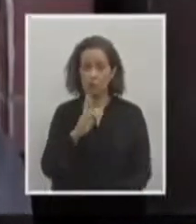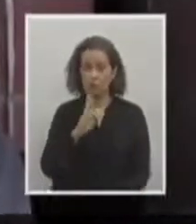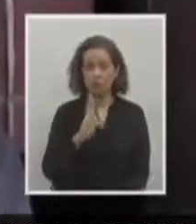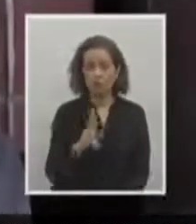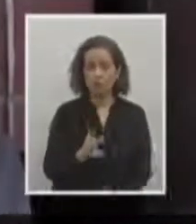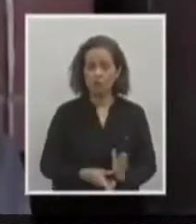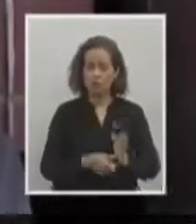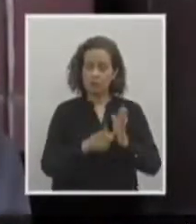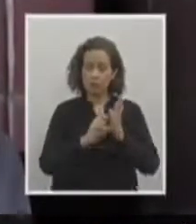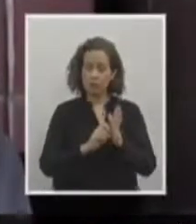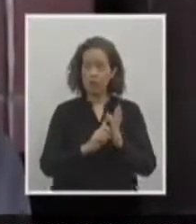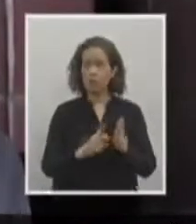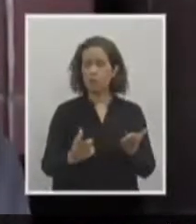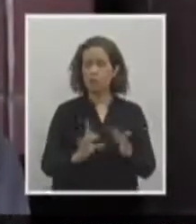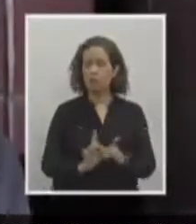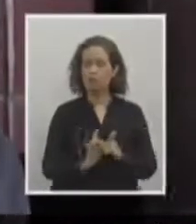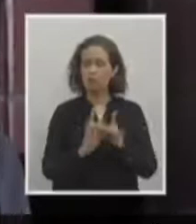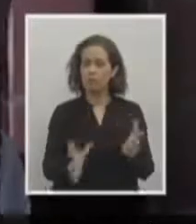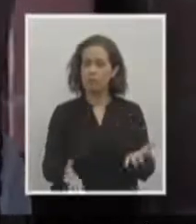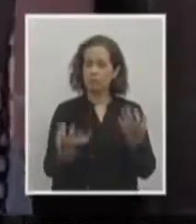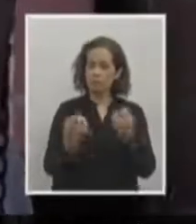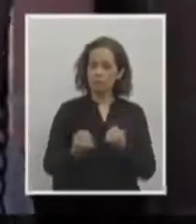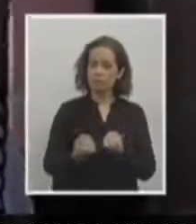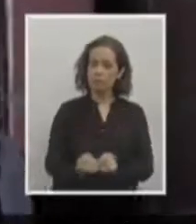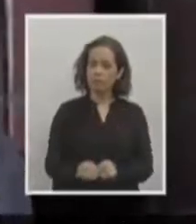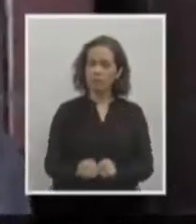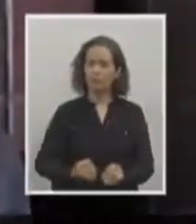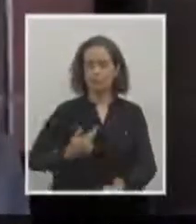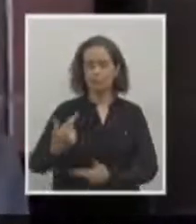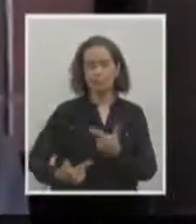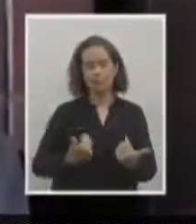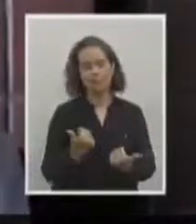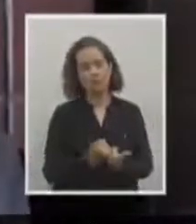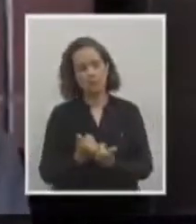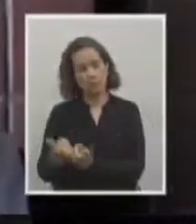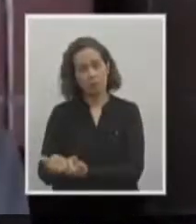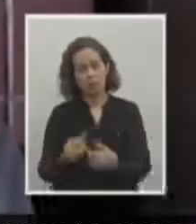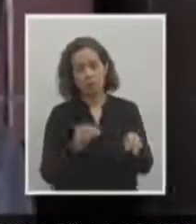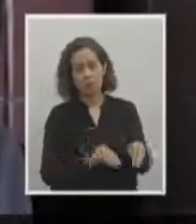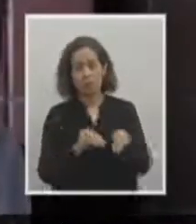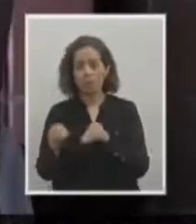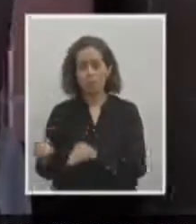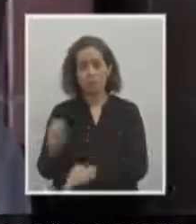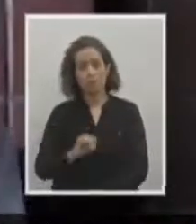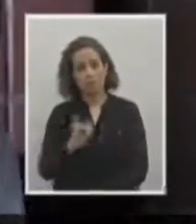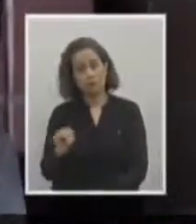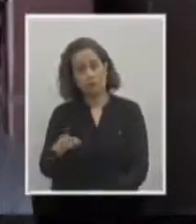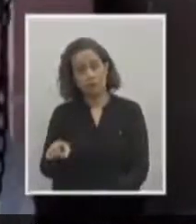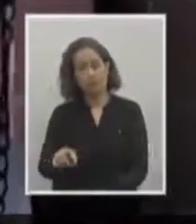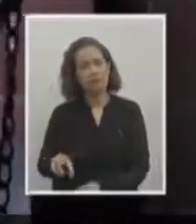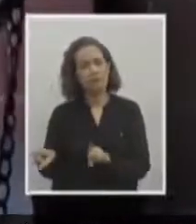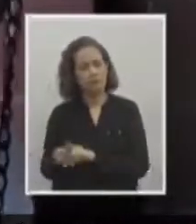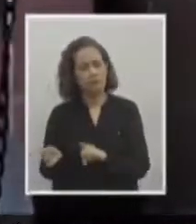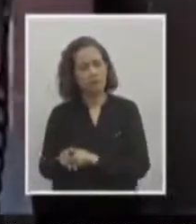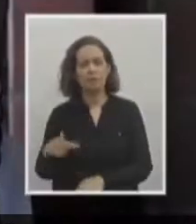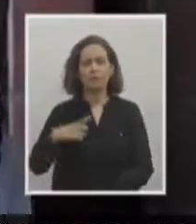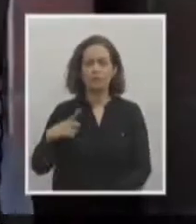só podia assumir a função de apoio, ele só podia migrar para a função de apoio se ele também tivesse